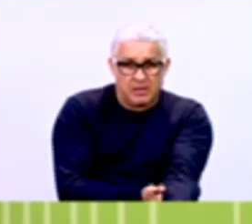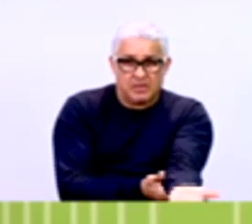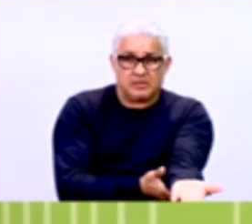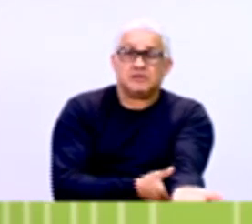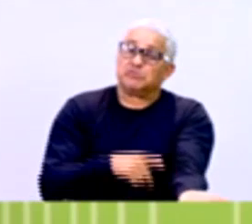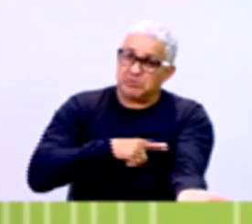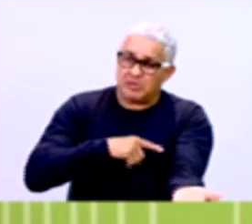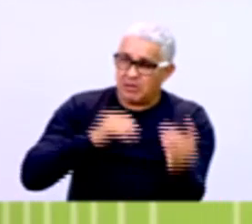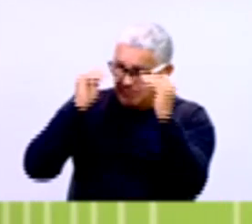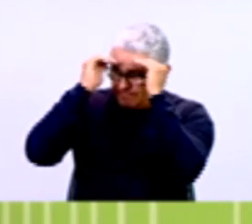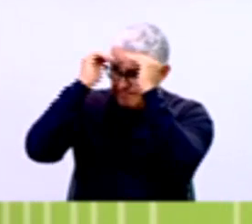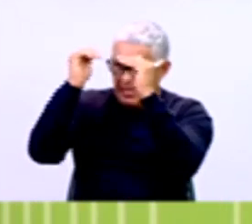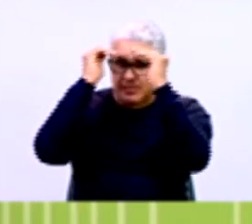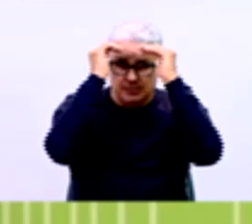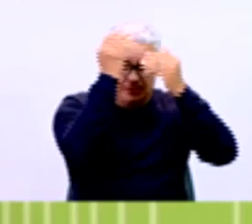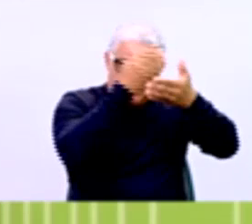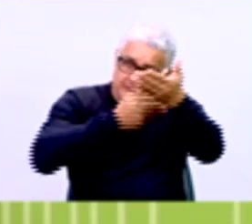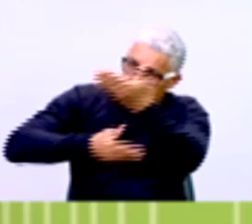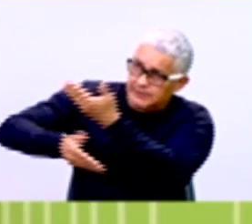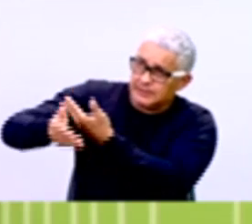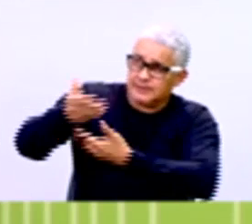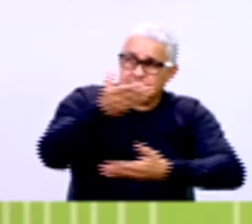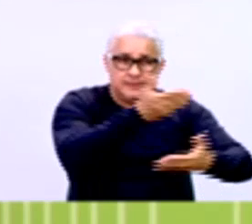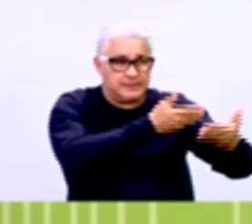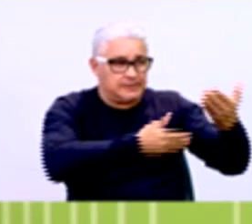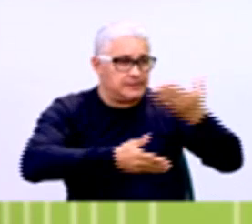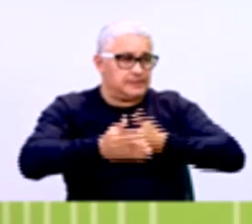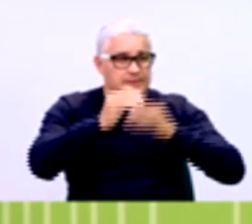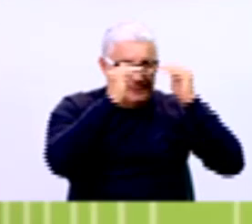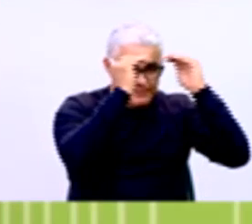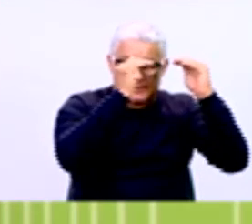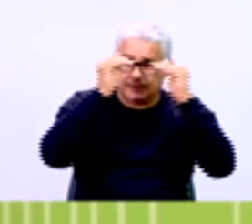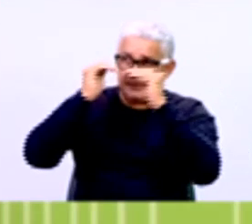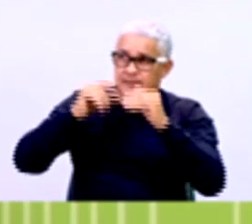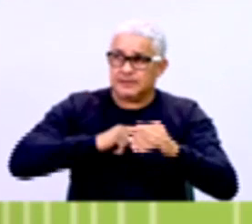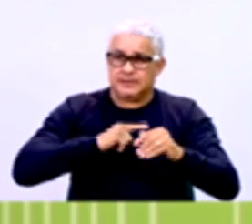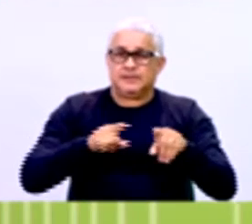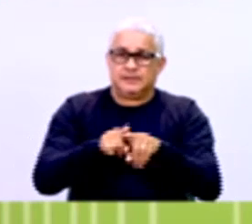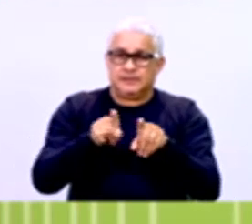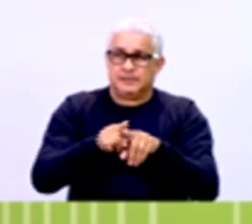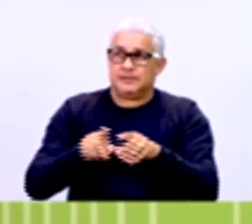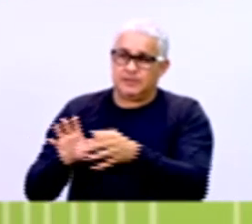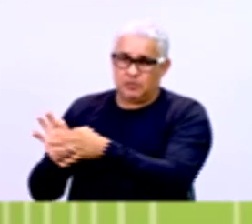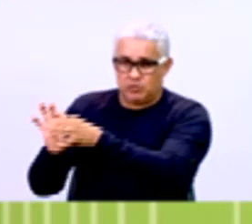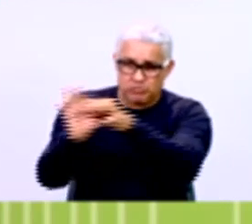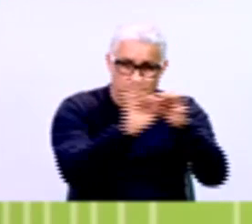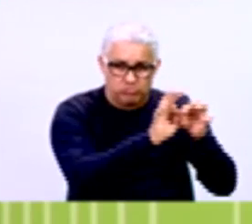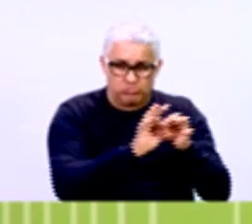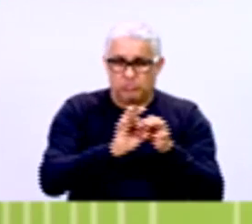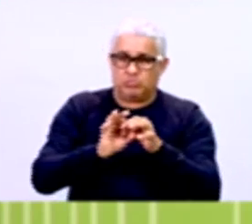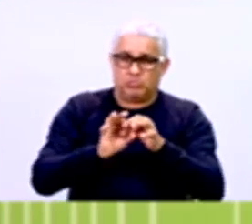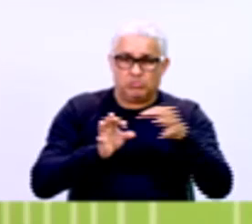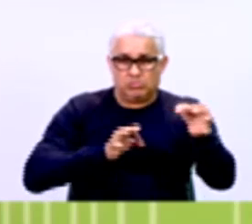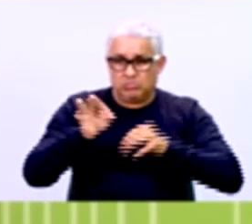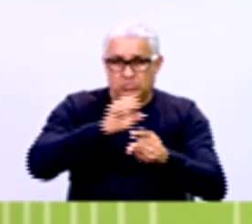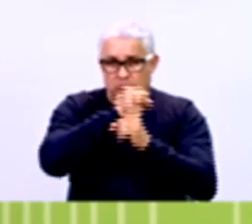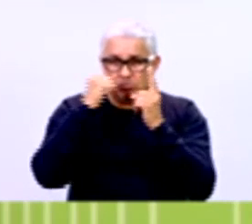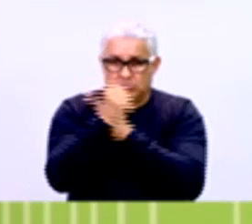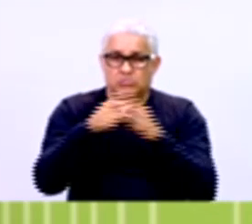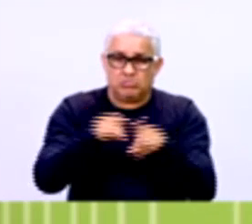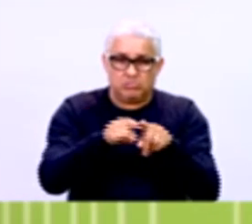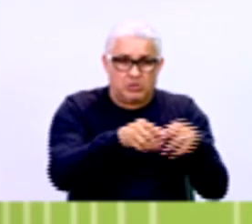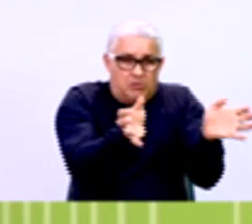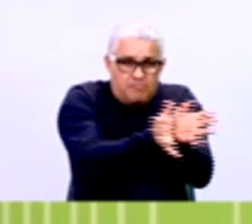respeito muito grande, né? Nesse momento existe uma cooperação mútua, uma organização social, a formação de